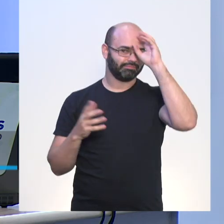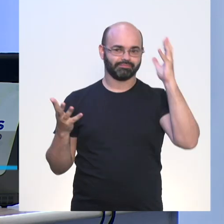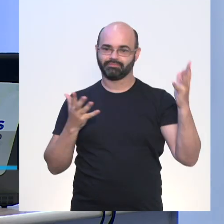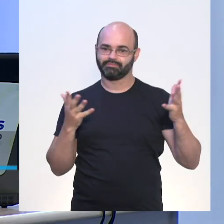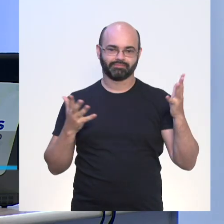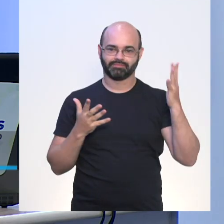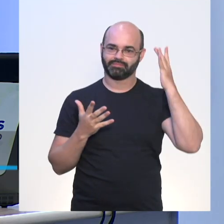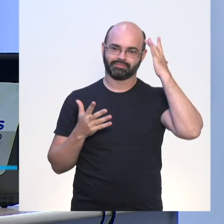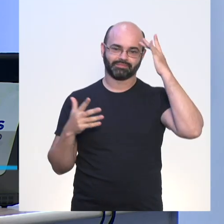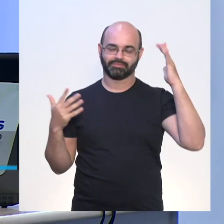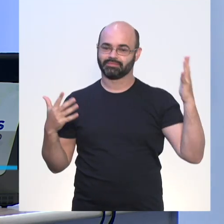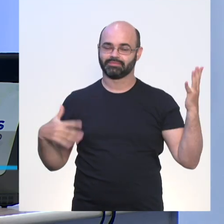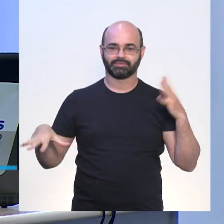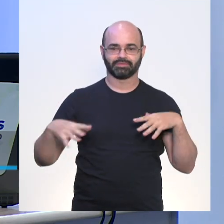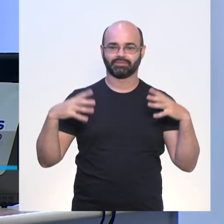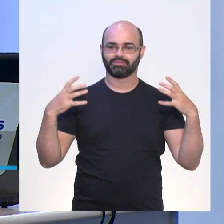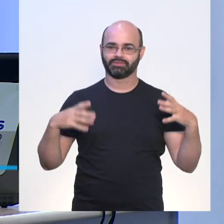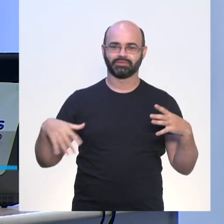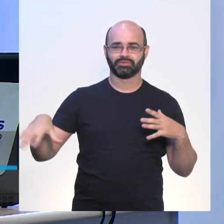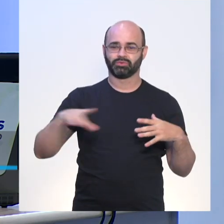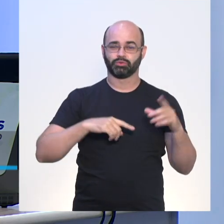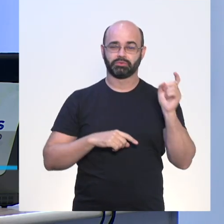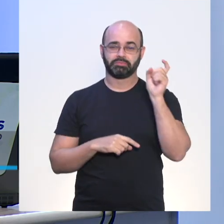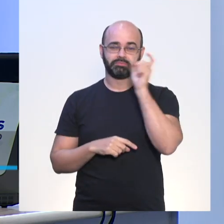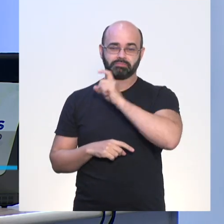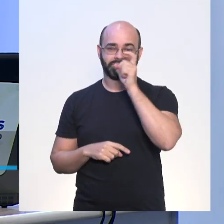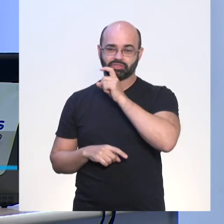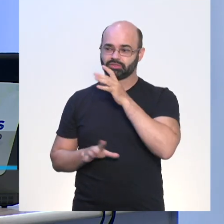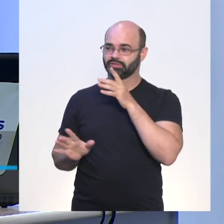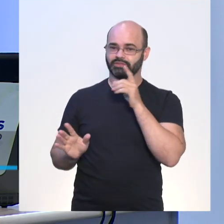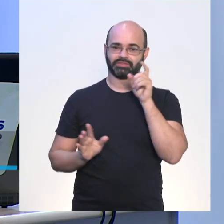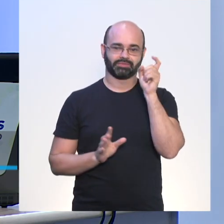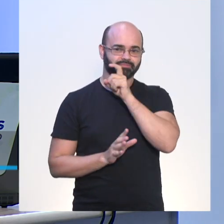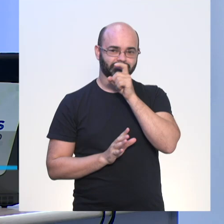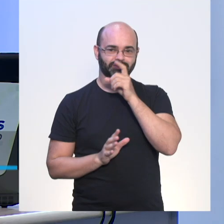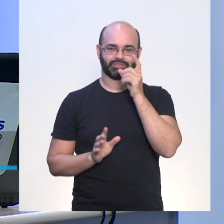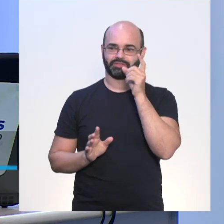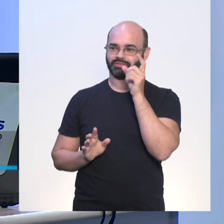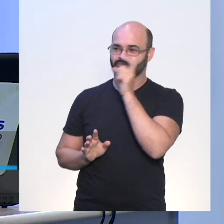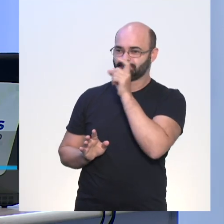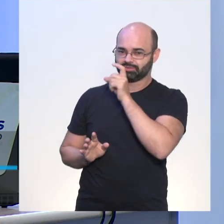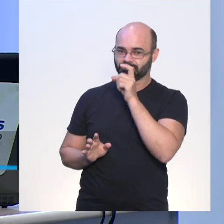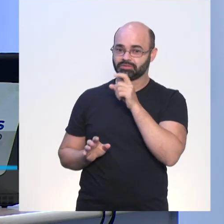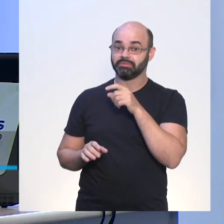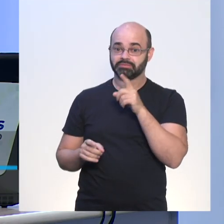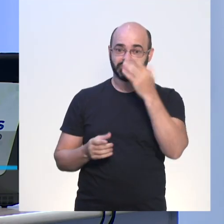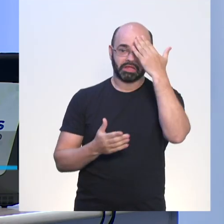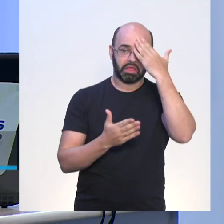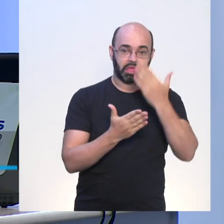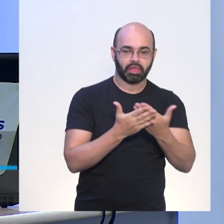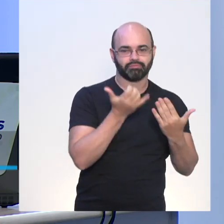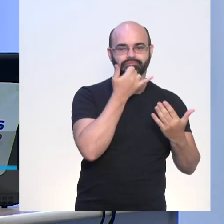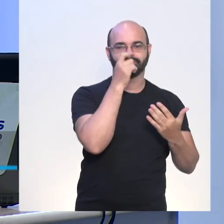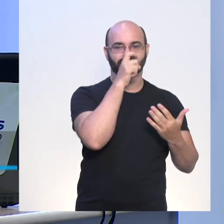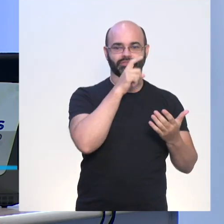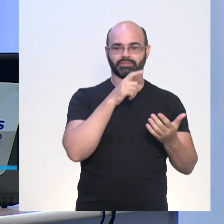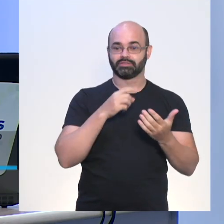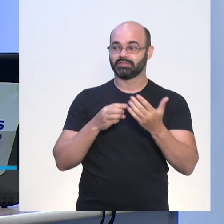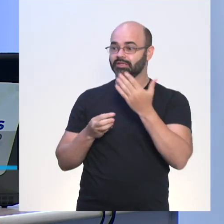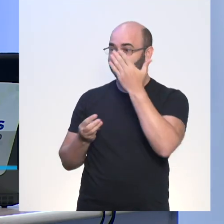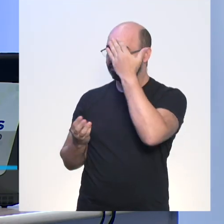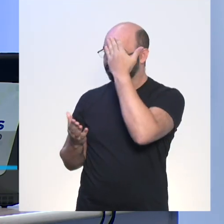assim, envolto numa rede de mentiras, e a gente toma as mentiras como verdades, e,